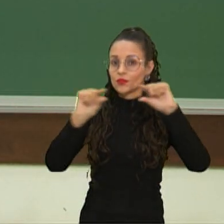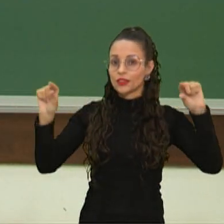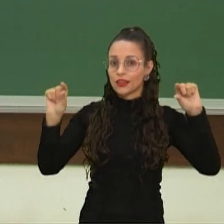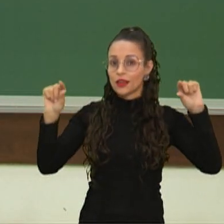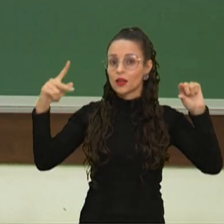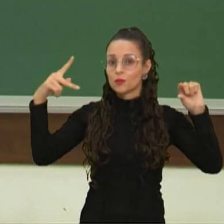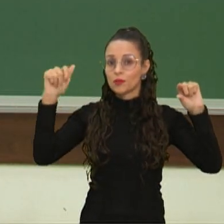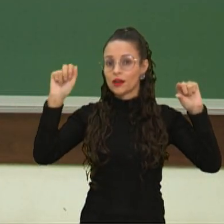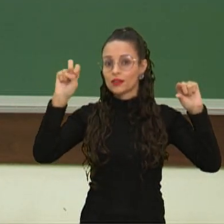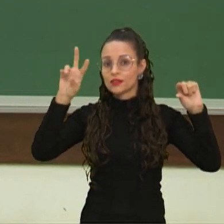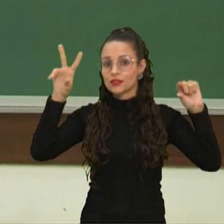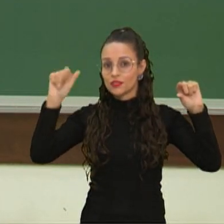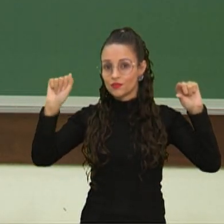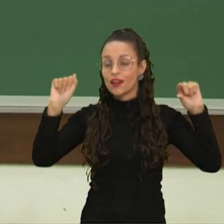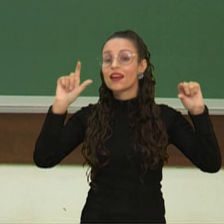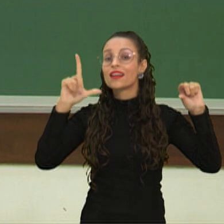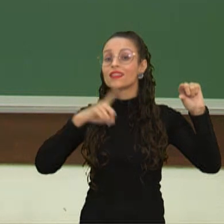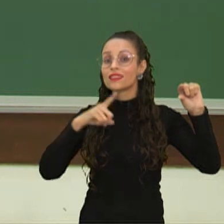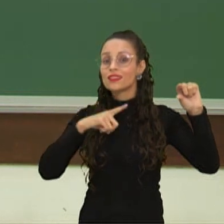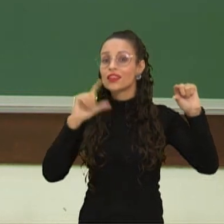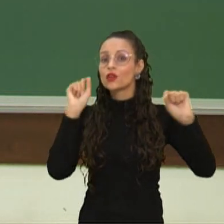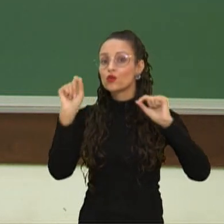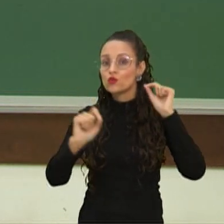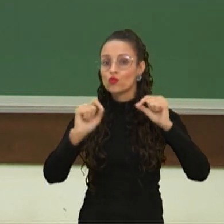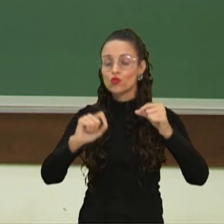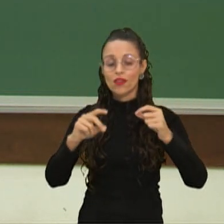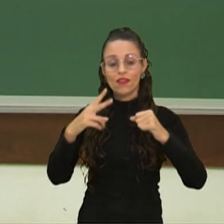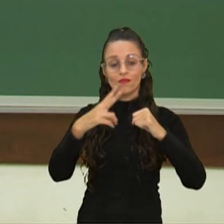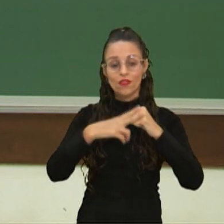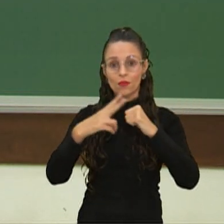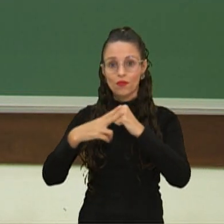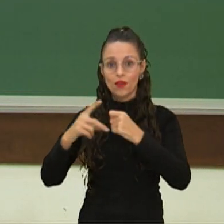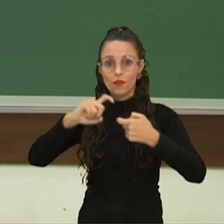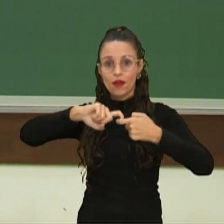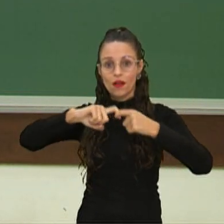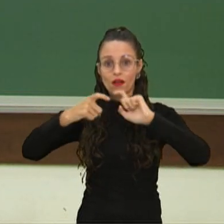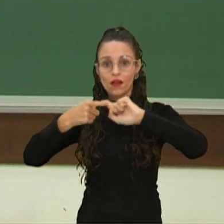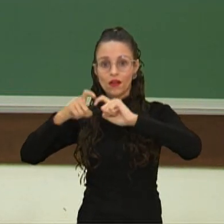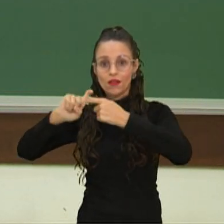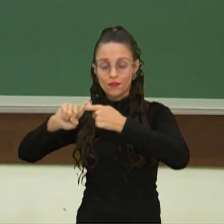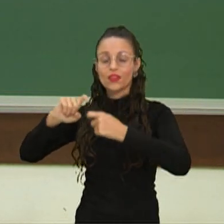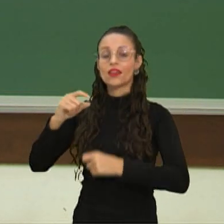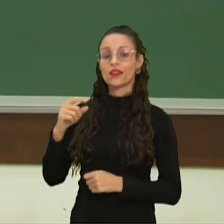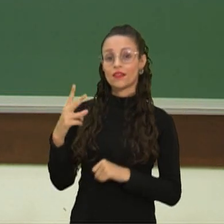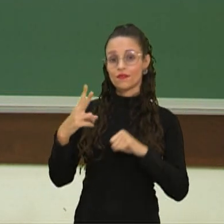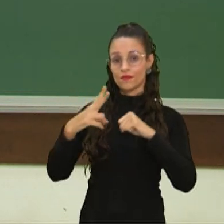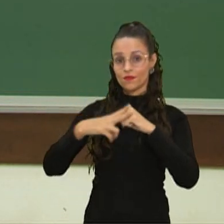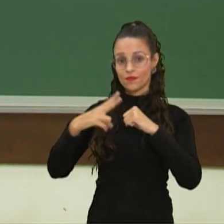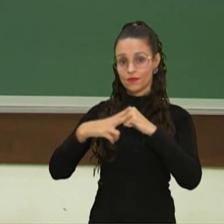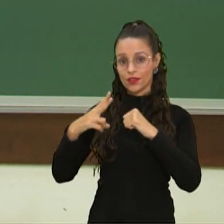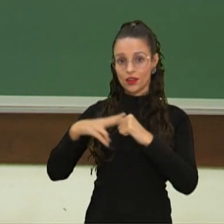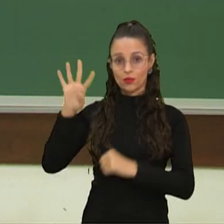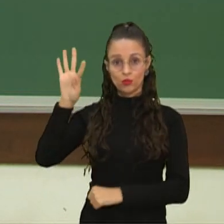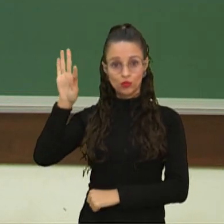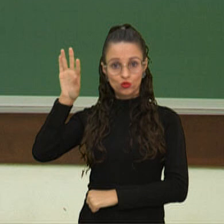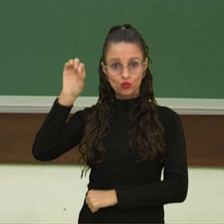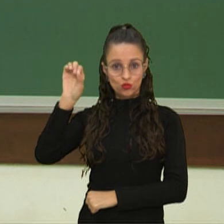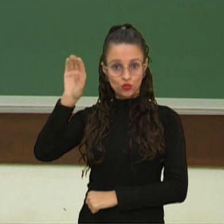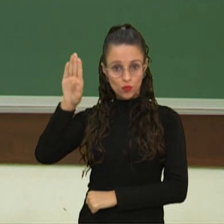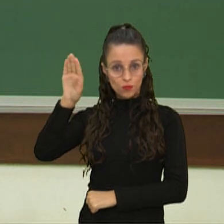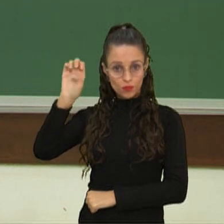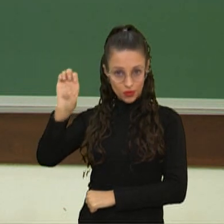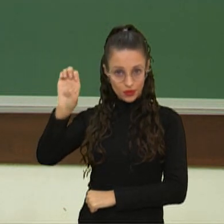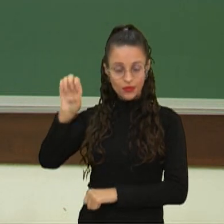verdade, vai ter uma locução verbal. Ou seja, você precisa ter um verbo to be, sempre tem que ter um verbo to